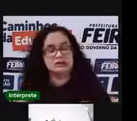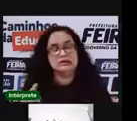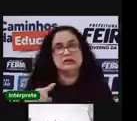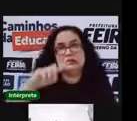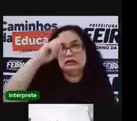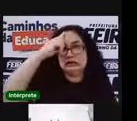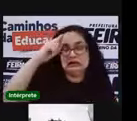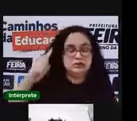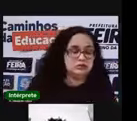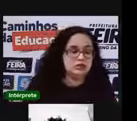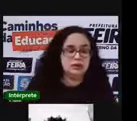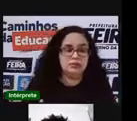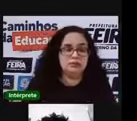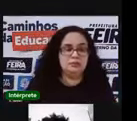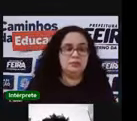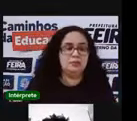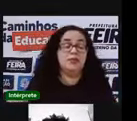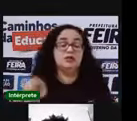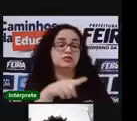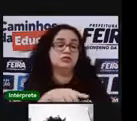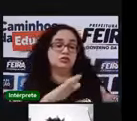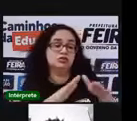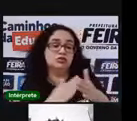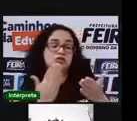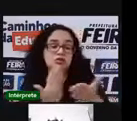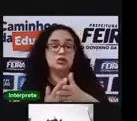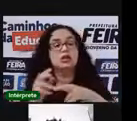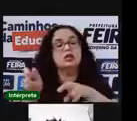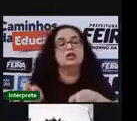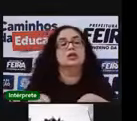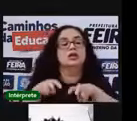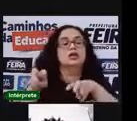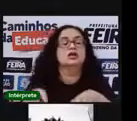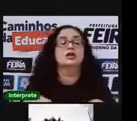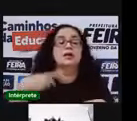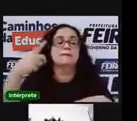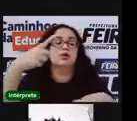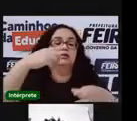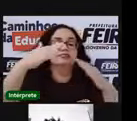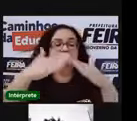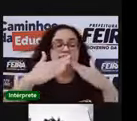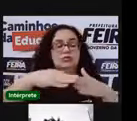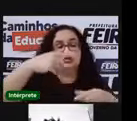sabe. Vocês aí da escola do campo, quem mora no distrito,